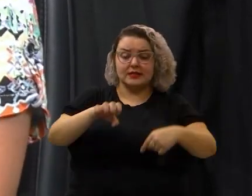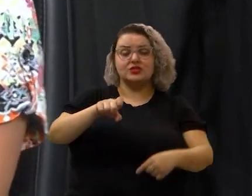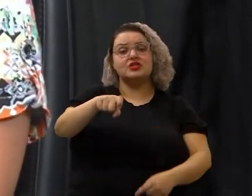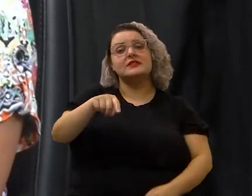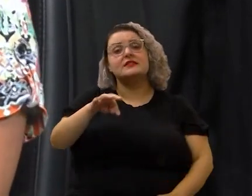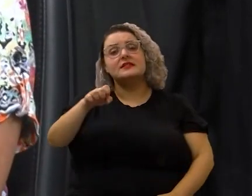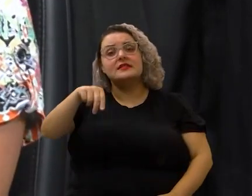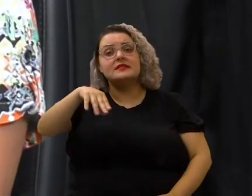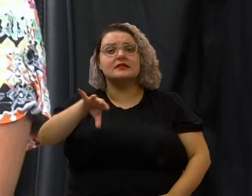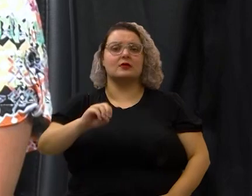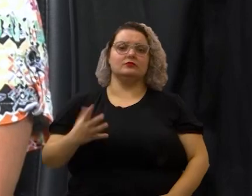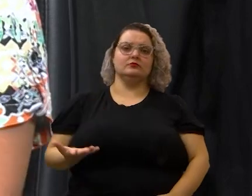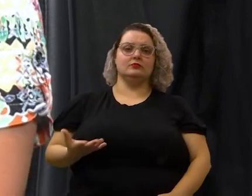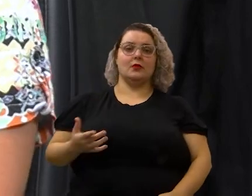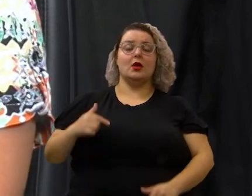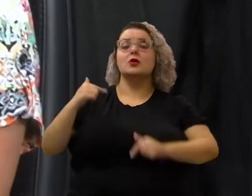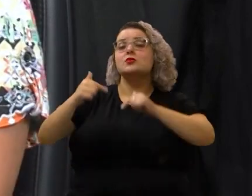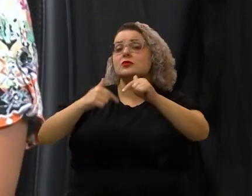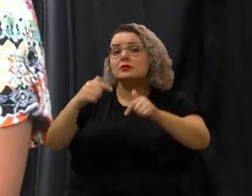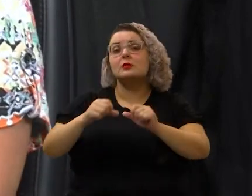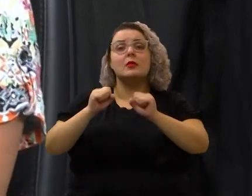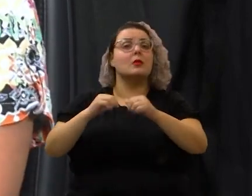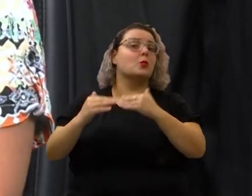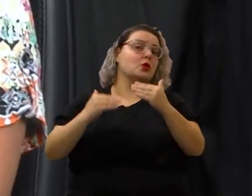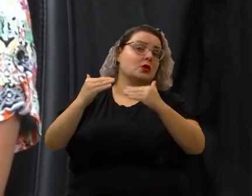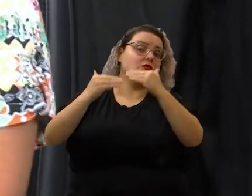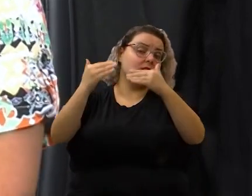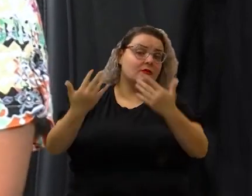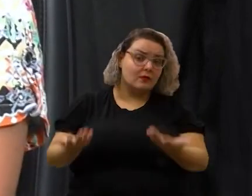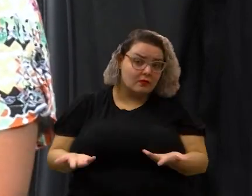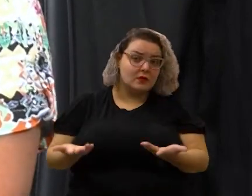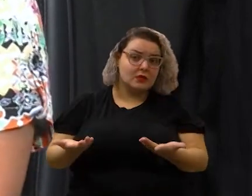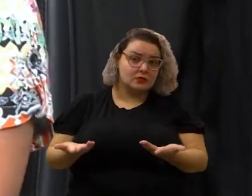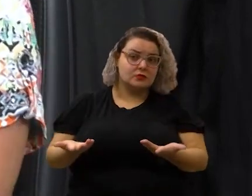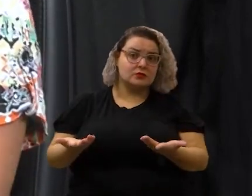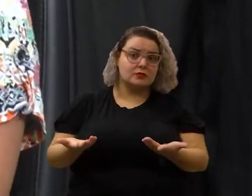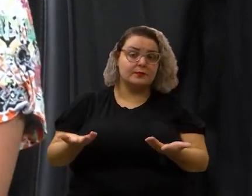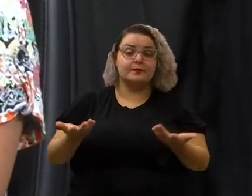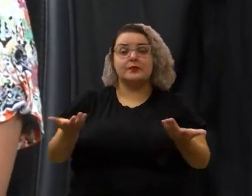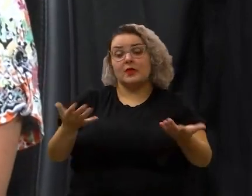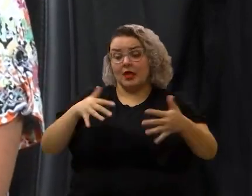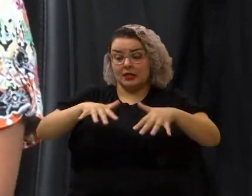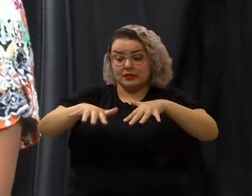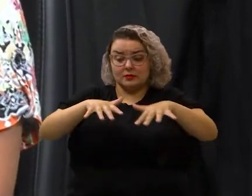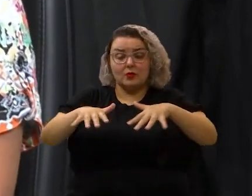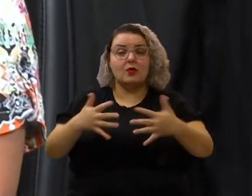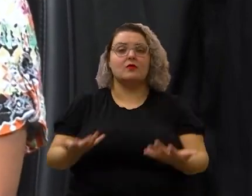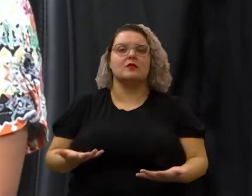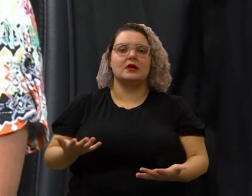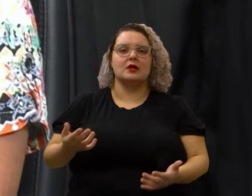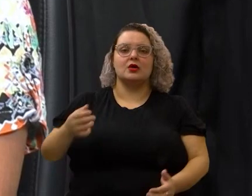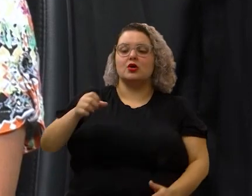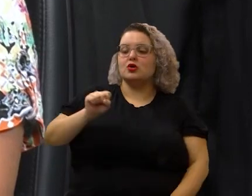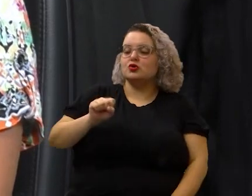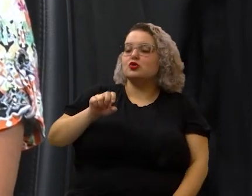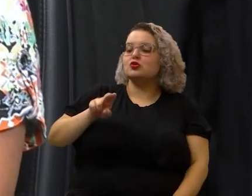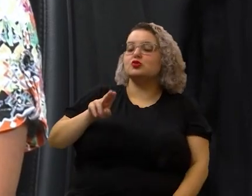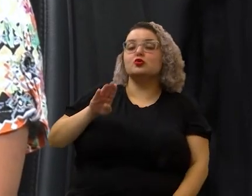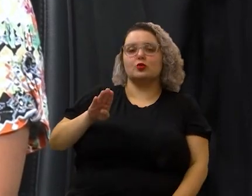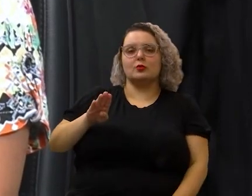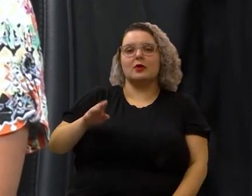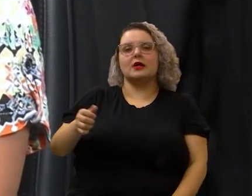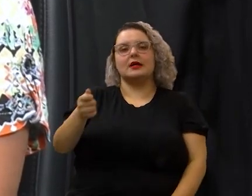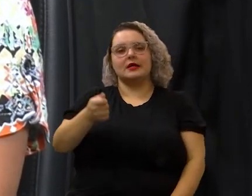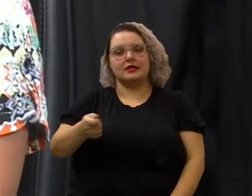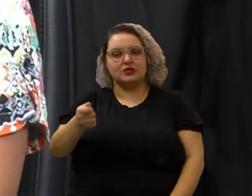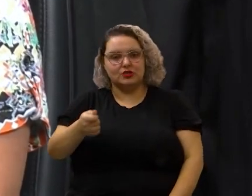extensão onde os trabalhos pudessem ser desenvolvidos, né? E aí esse movimento chamou o movimento SUBA, que